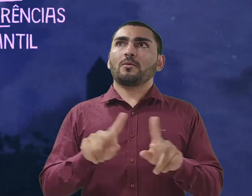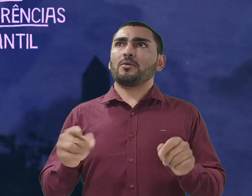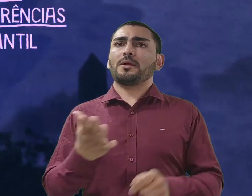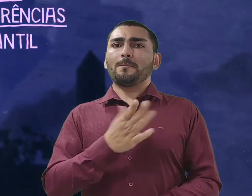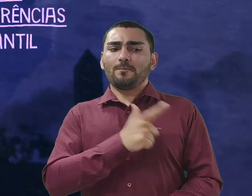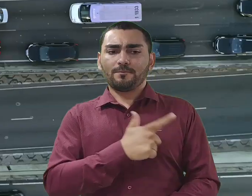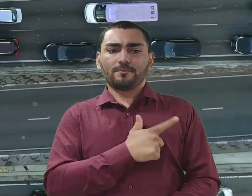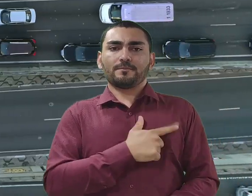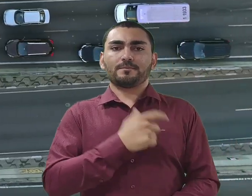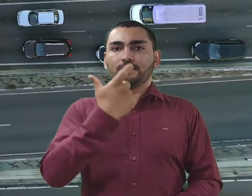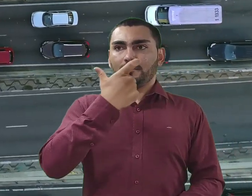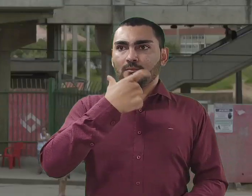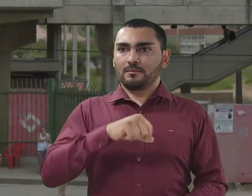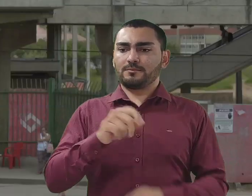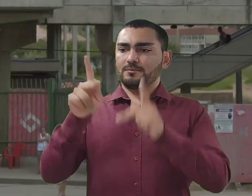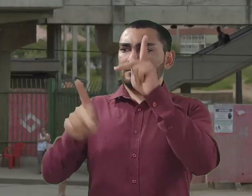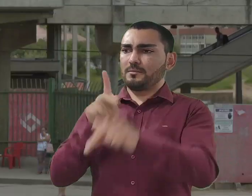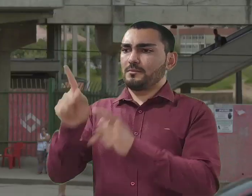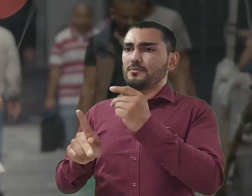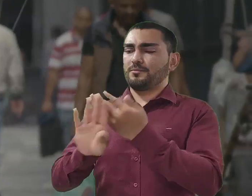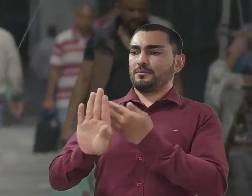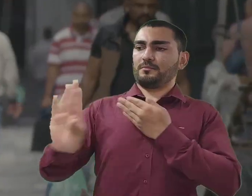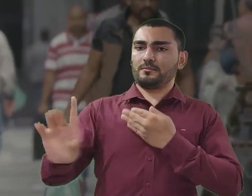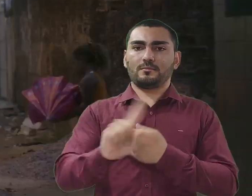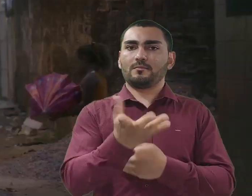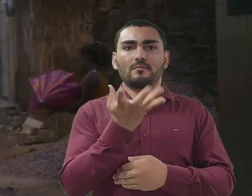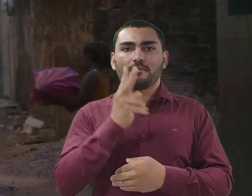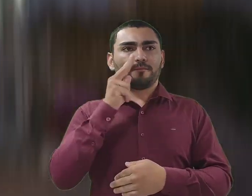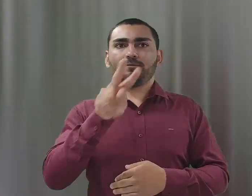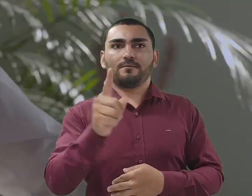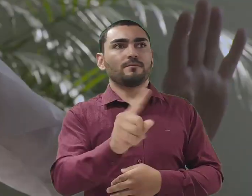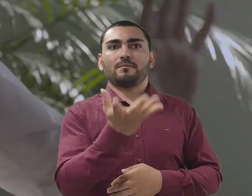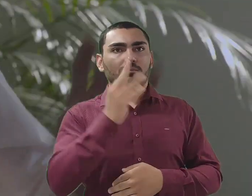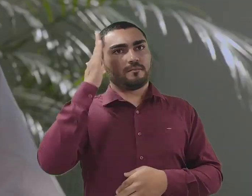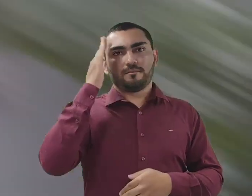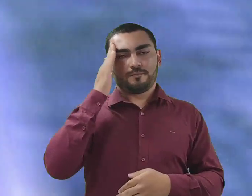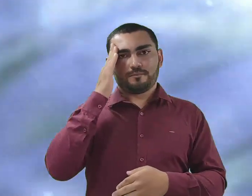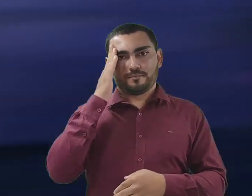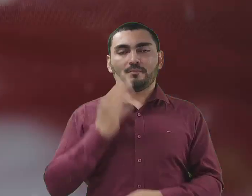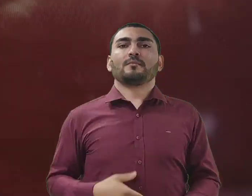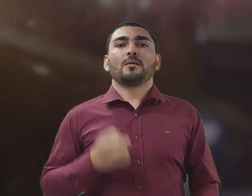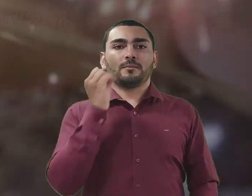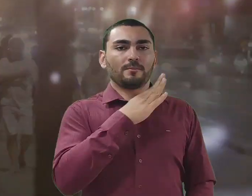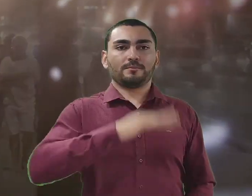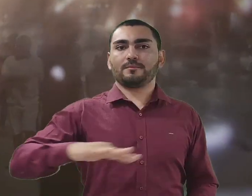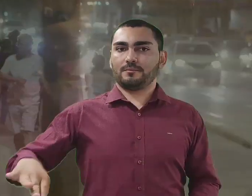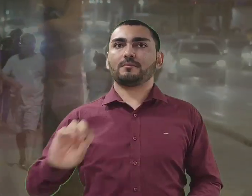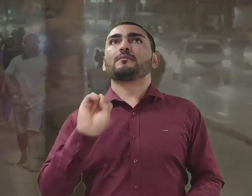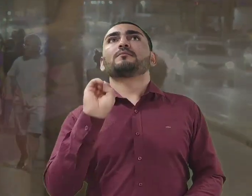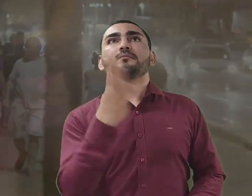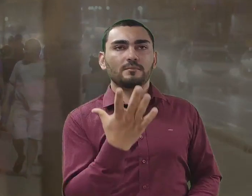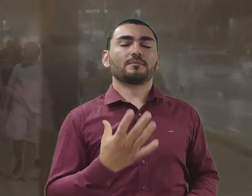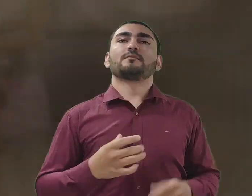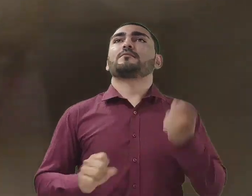É uma coisa tão horrível essa, que eu acho que causa um certo distanciamento. Você fala, ah, não quero nem ver, não quero saber. A exploração sexual hoje ela